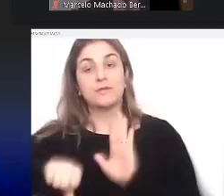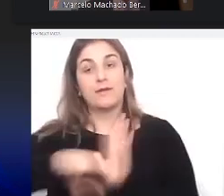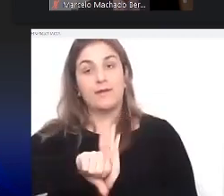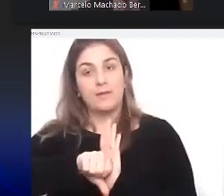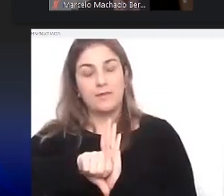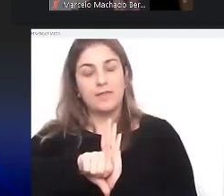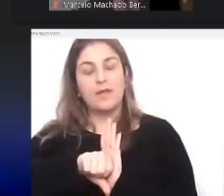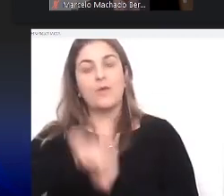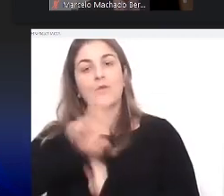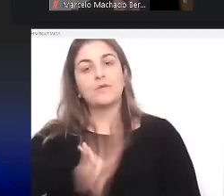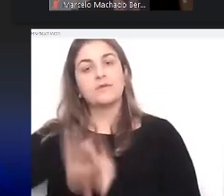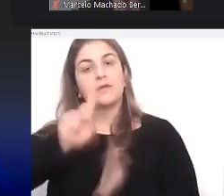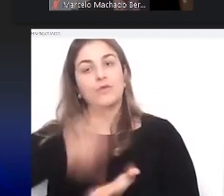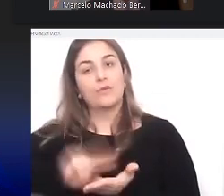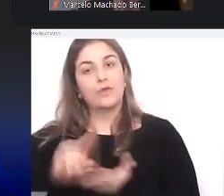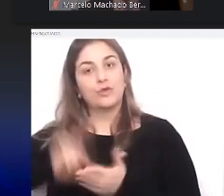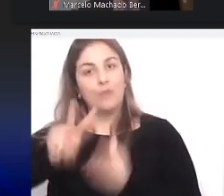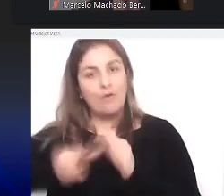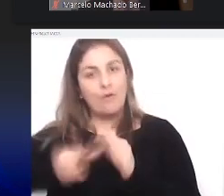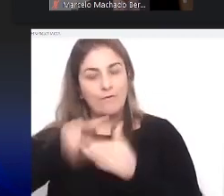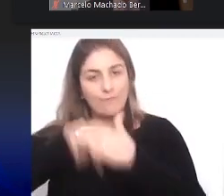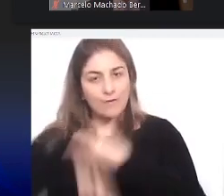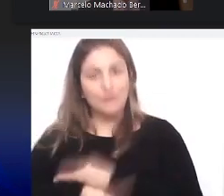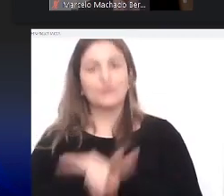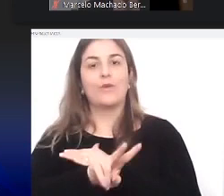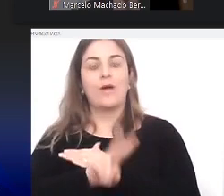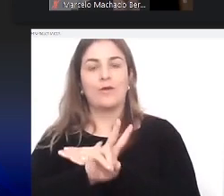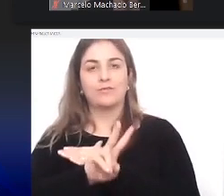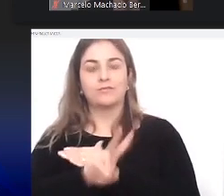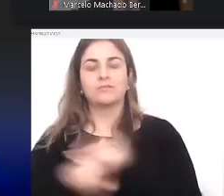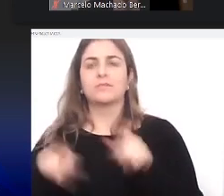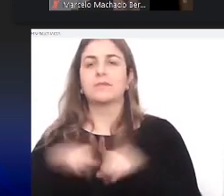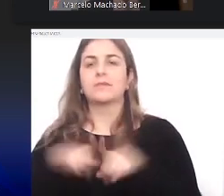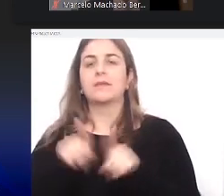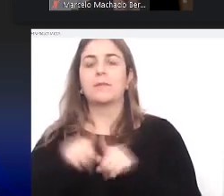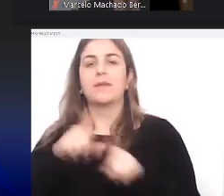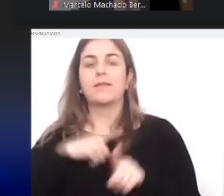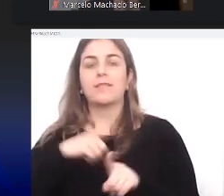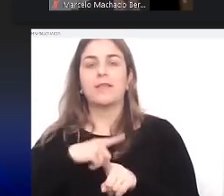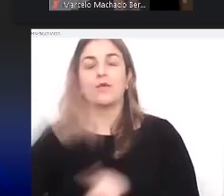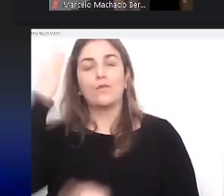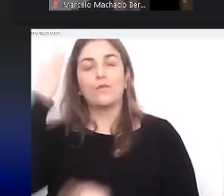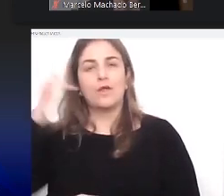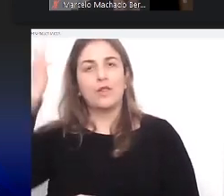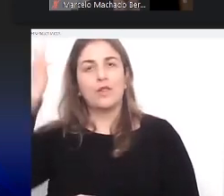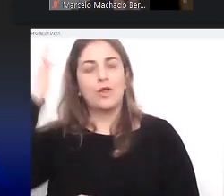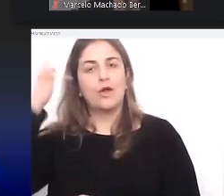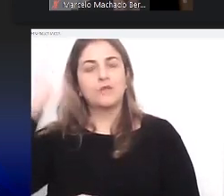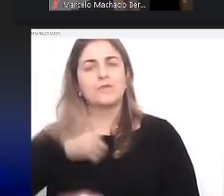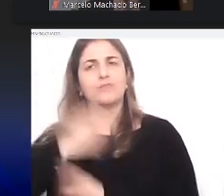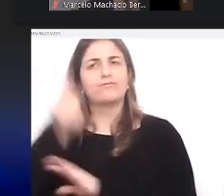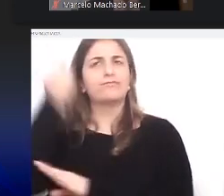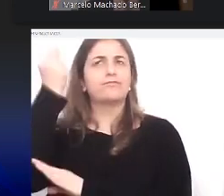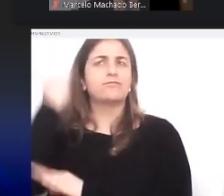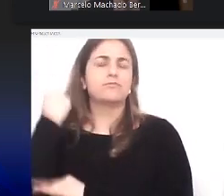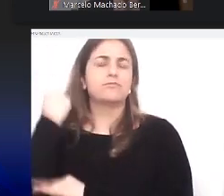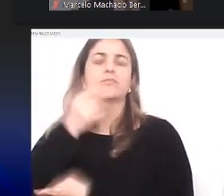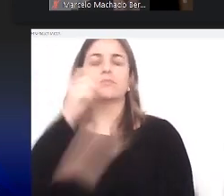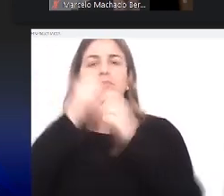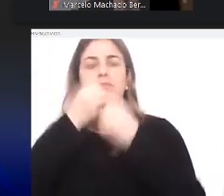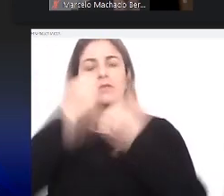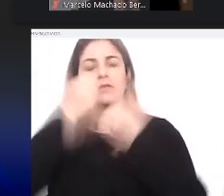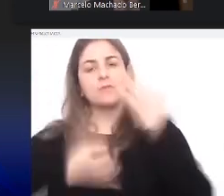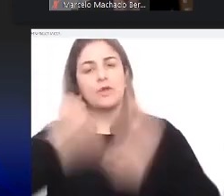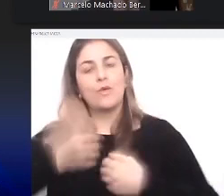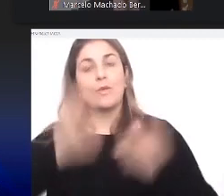virtual. O filósofo Norberto Bobbio, se não me engano, disse algum tempo atrás que vivemos